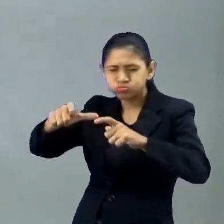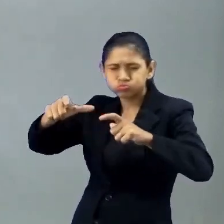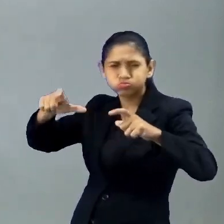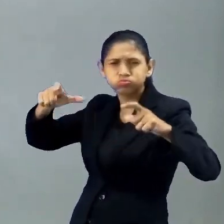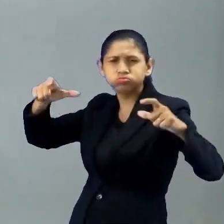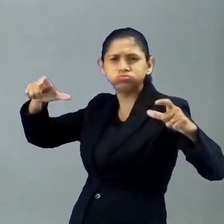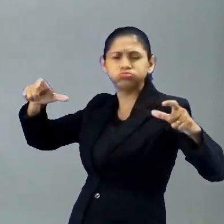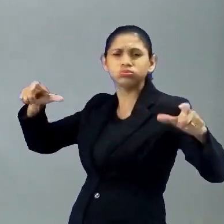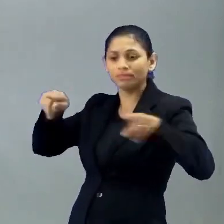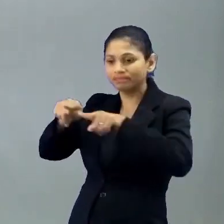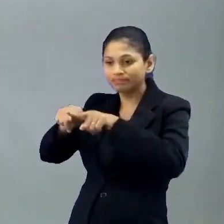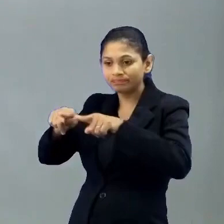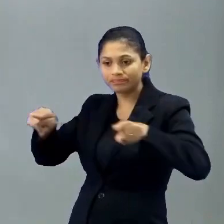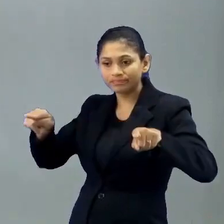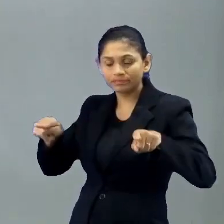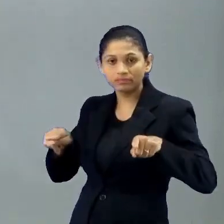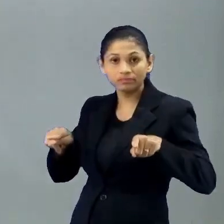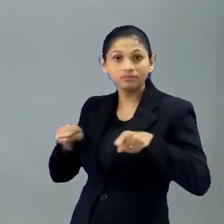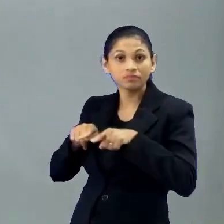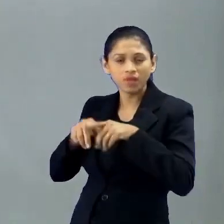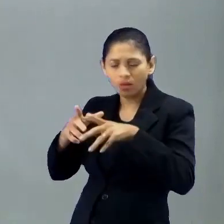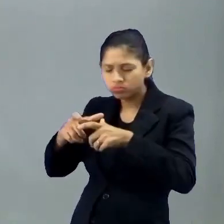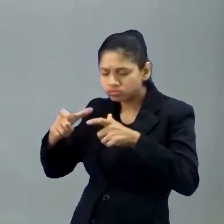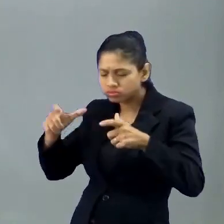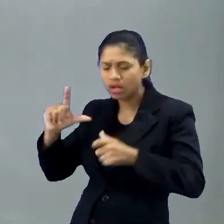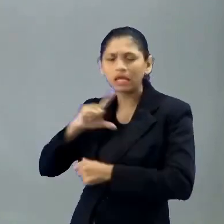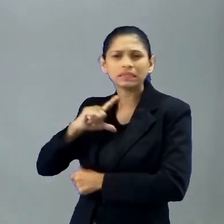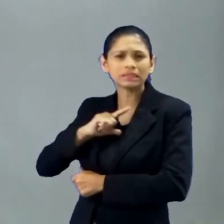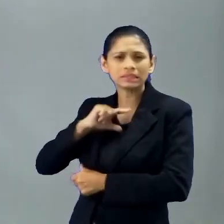e mais terras, só que são terras